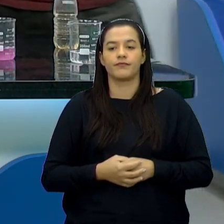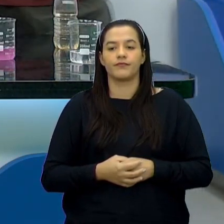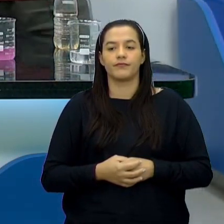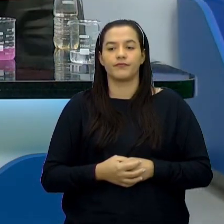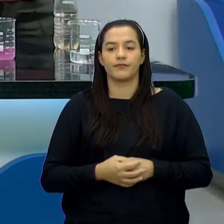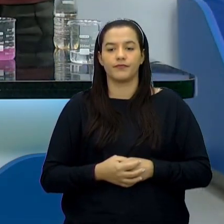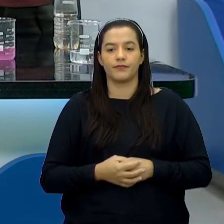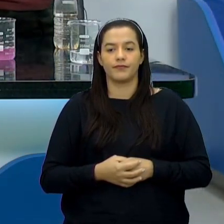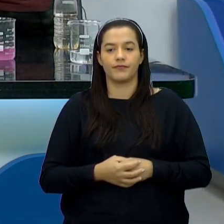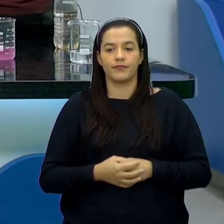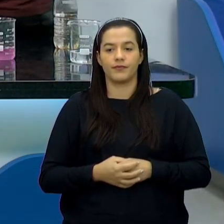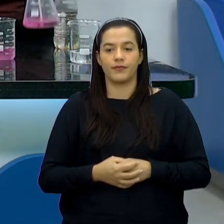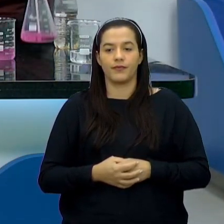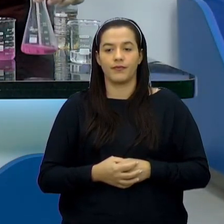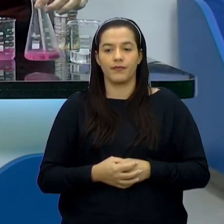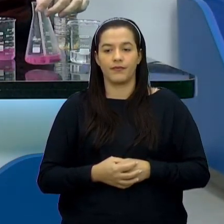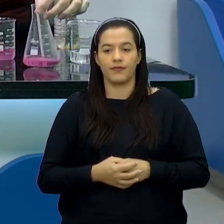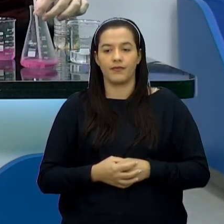de fazer.